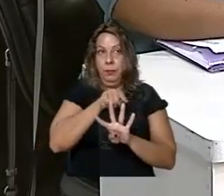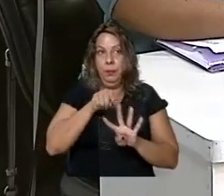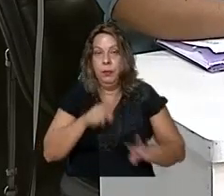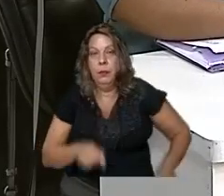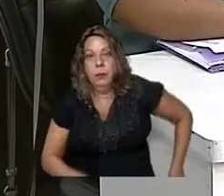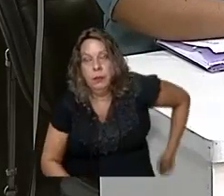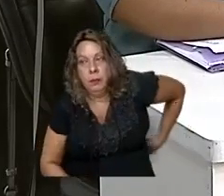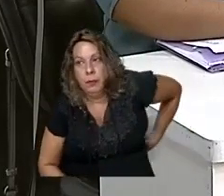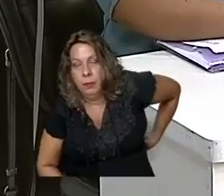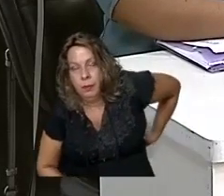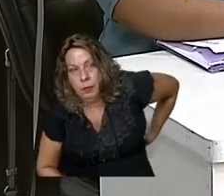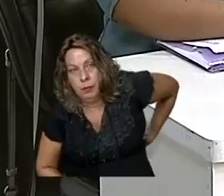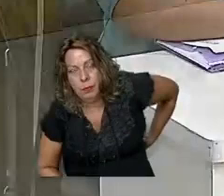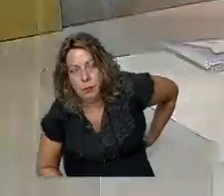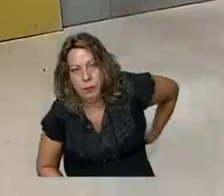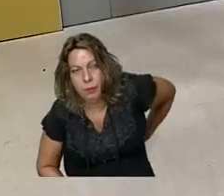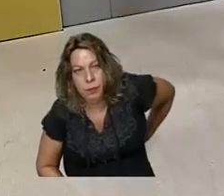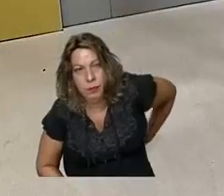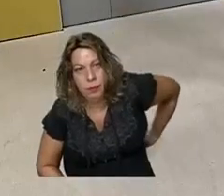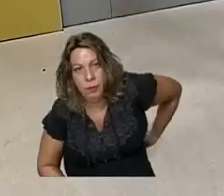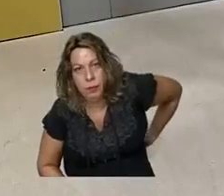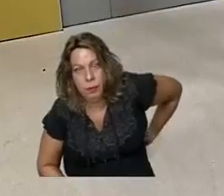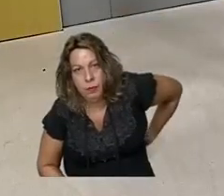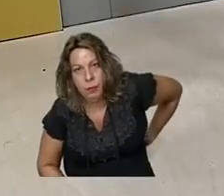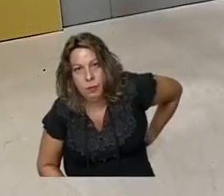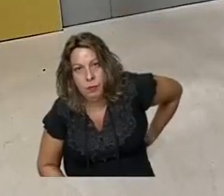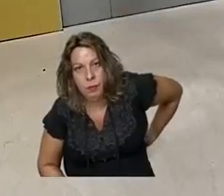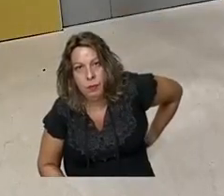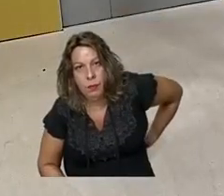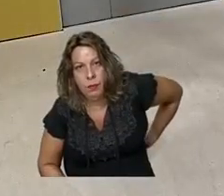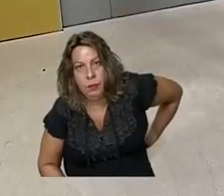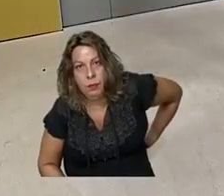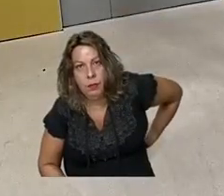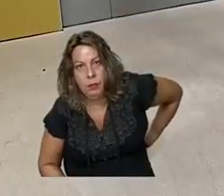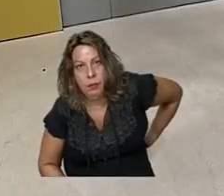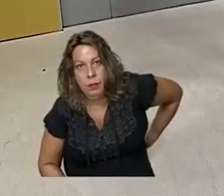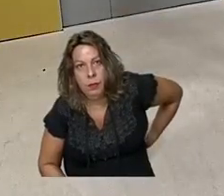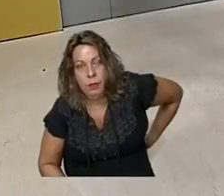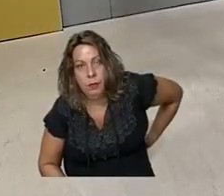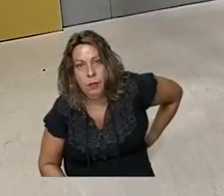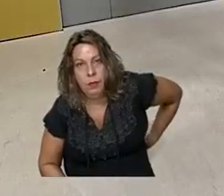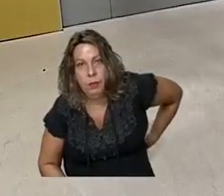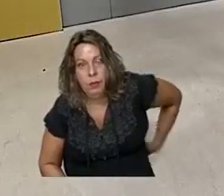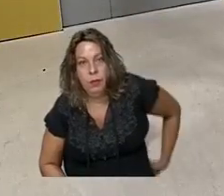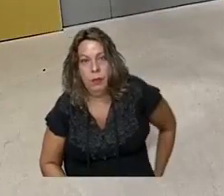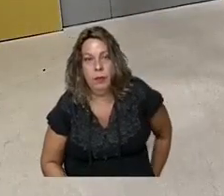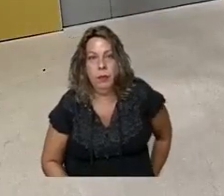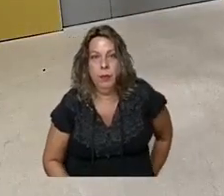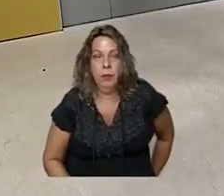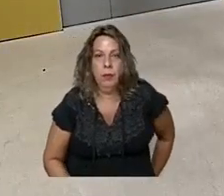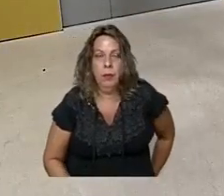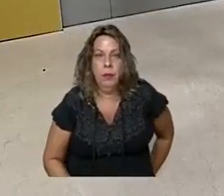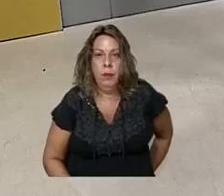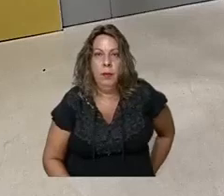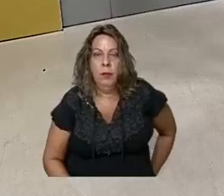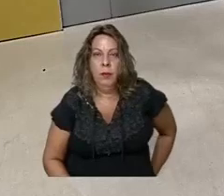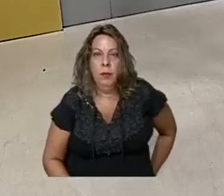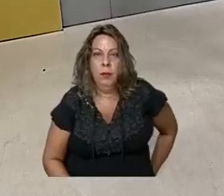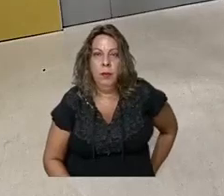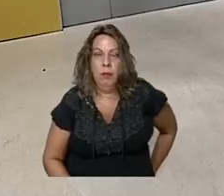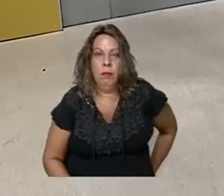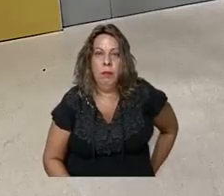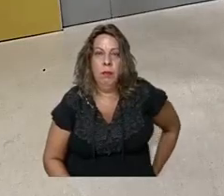turma já está aqui presente e já já teremos a presença também das nossas assistentes de estúdio. Já já a Kátia Rezende, a